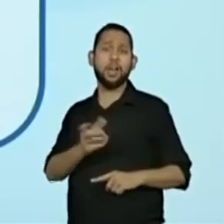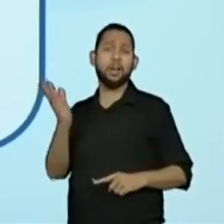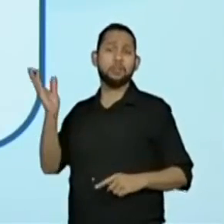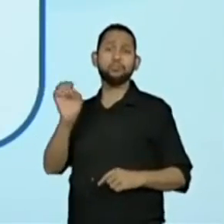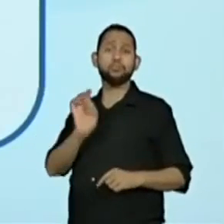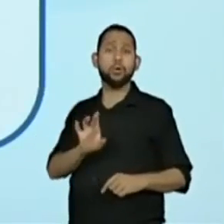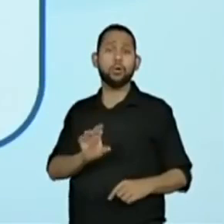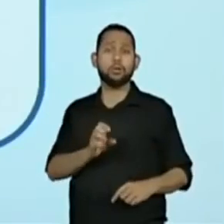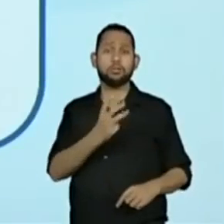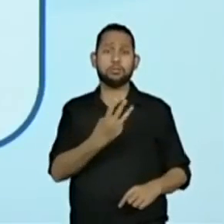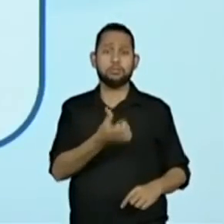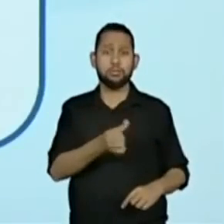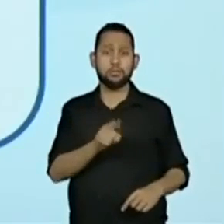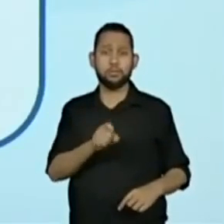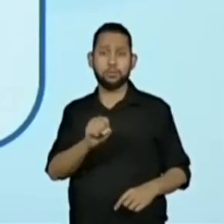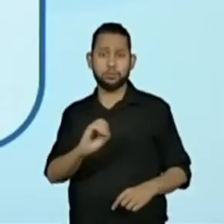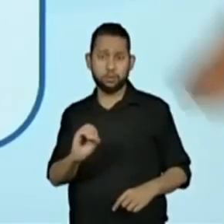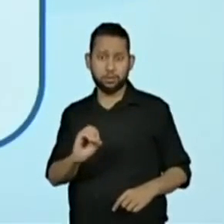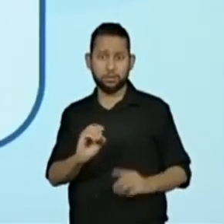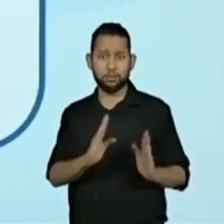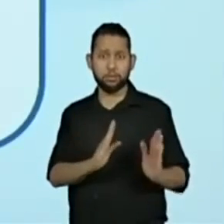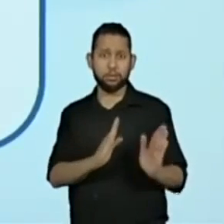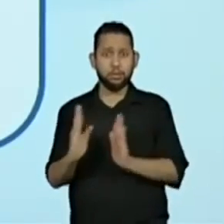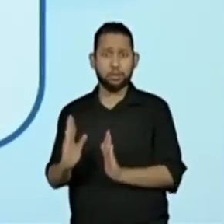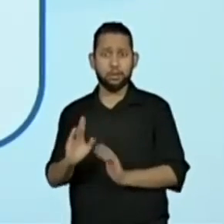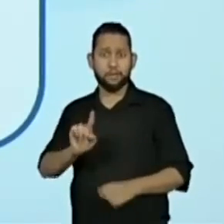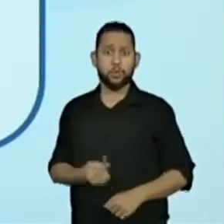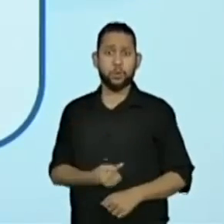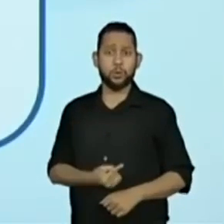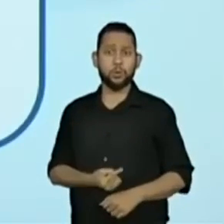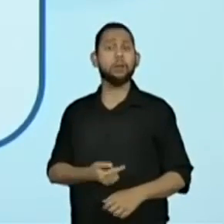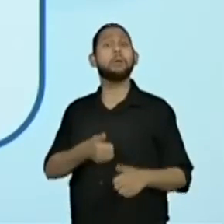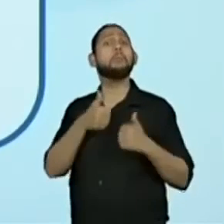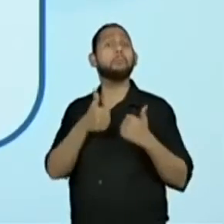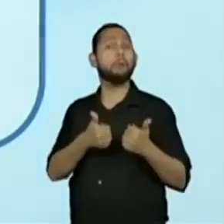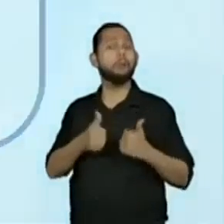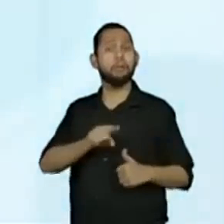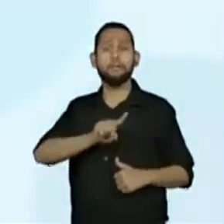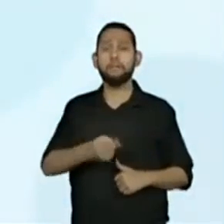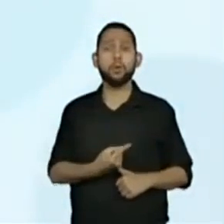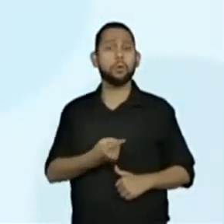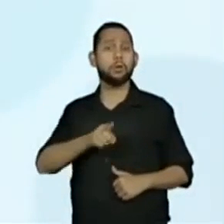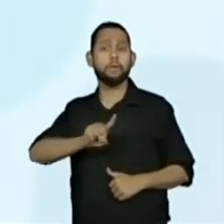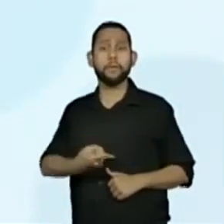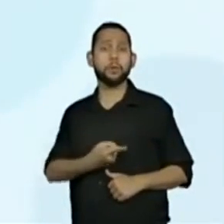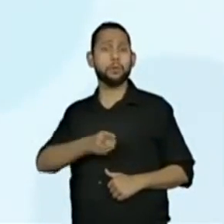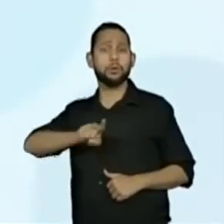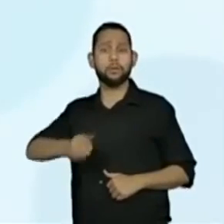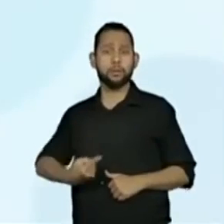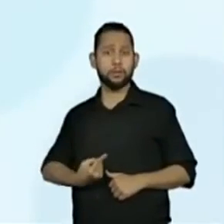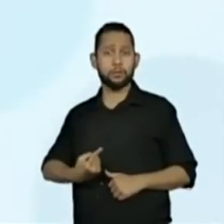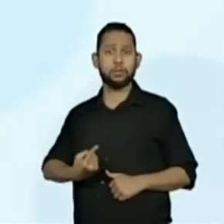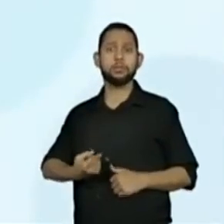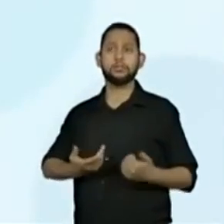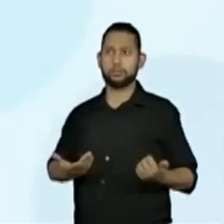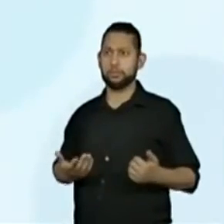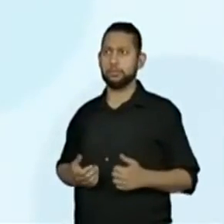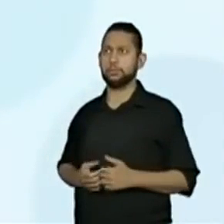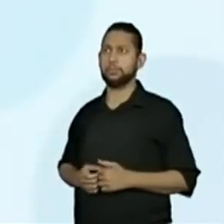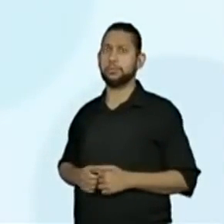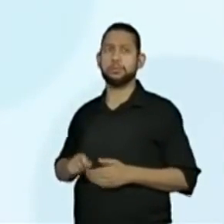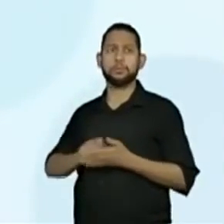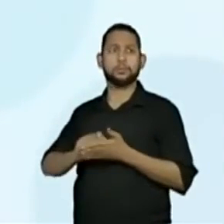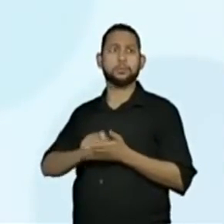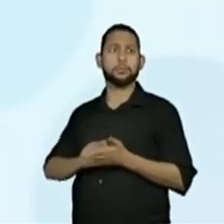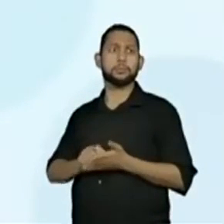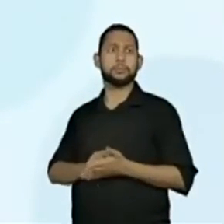né Muito bem dá para gente ir Fazendo docinho Oi cadê minha